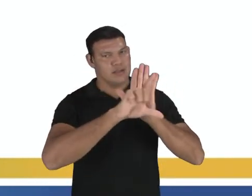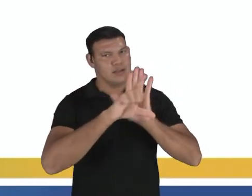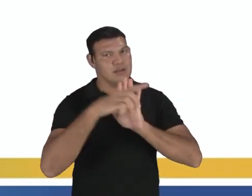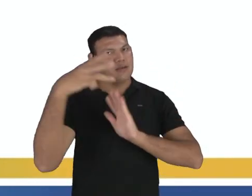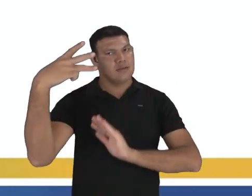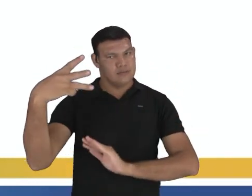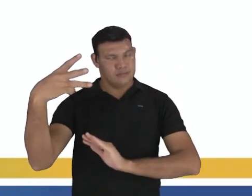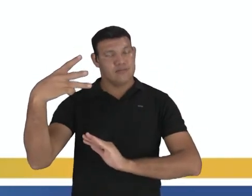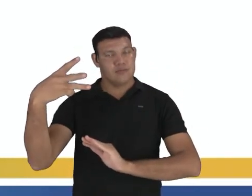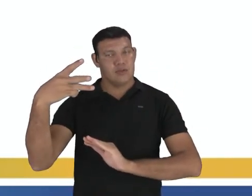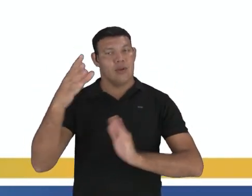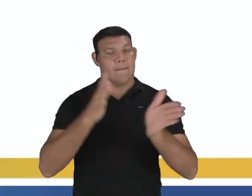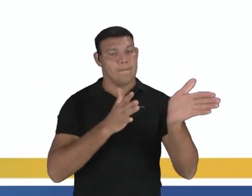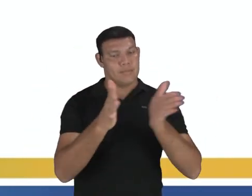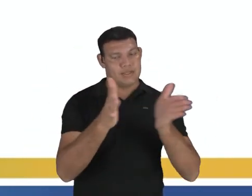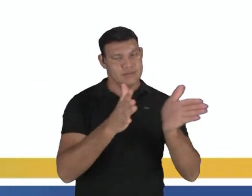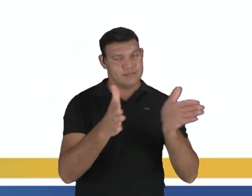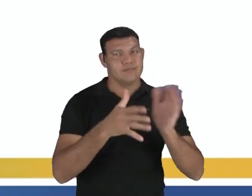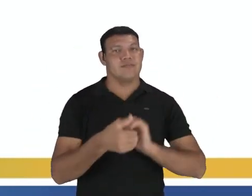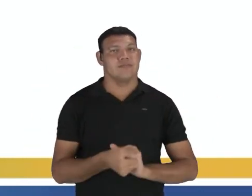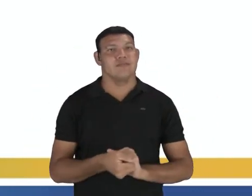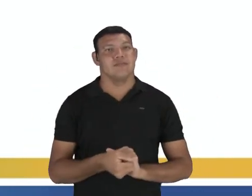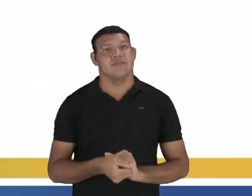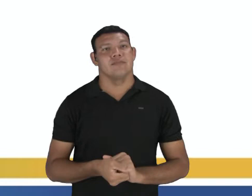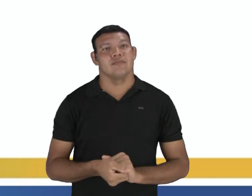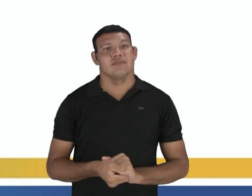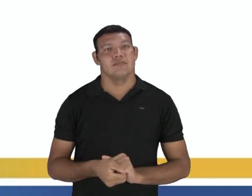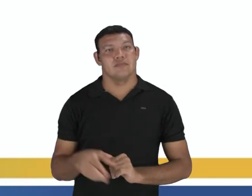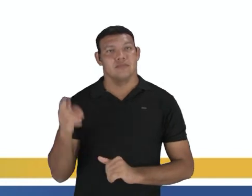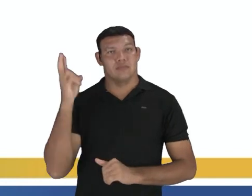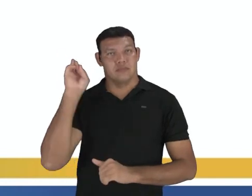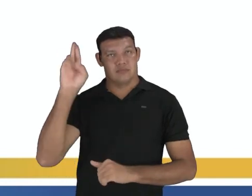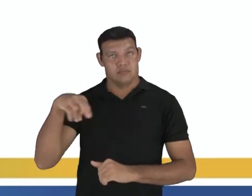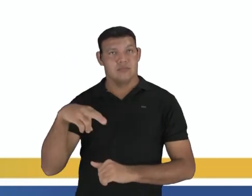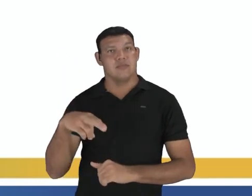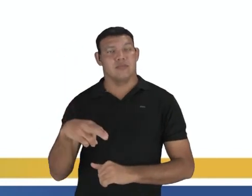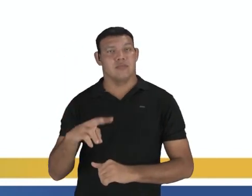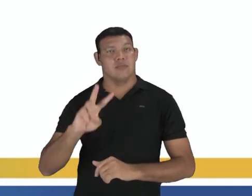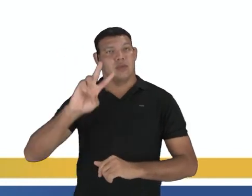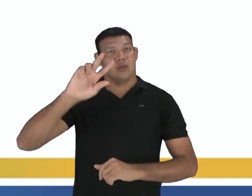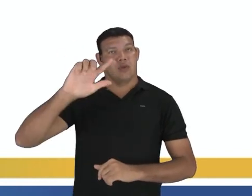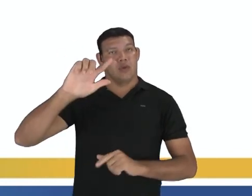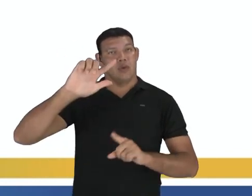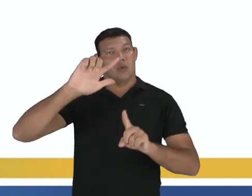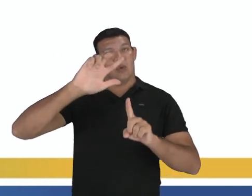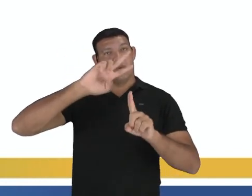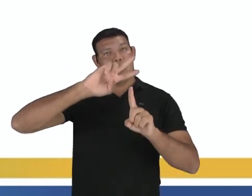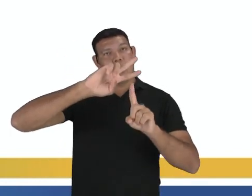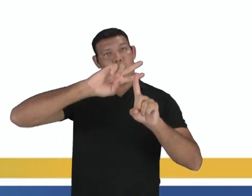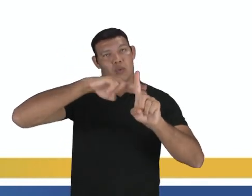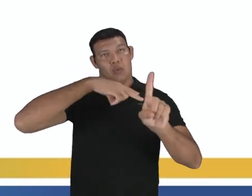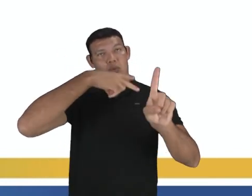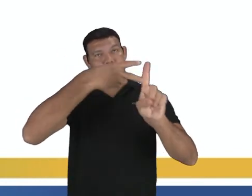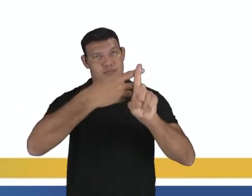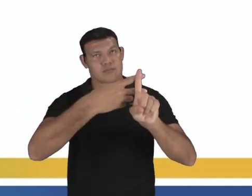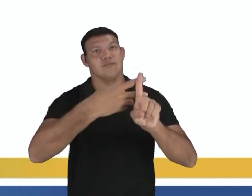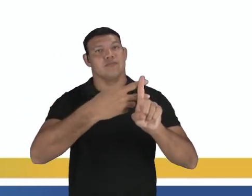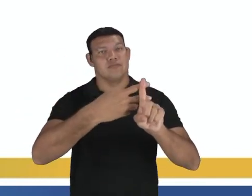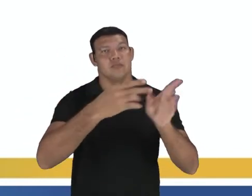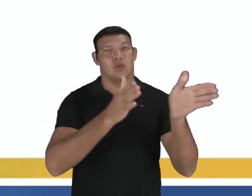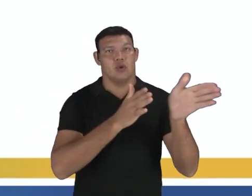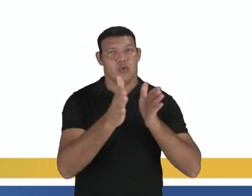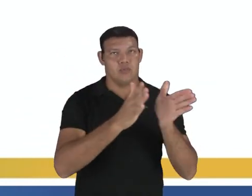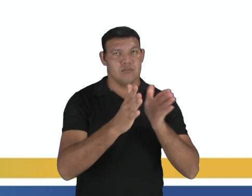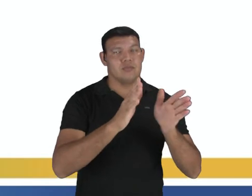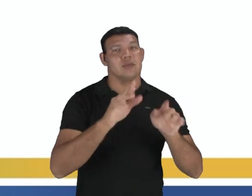Kepler na terceira lei, que é chamada de lei dos períodos. Então ele vai dizer o quê? Enunciando. A razão entre o quadrado dos períodos